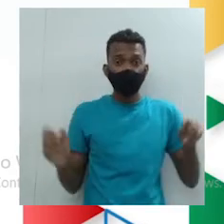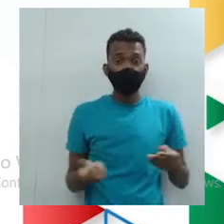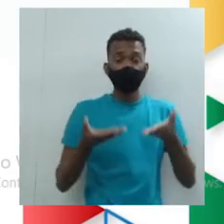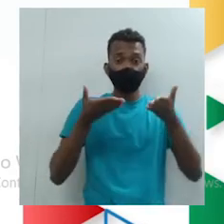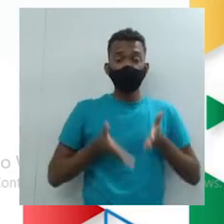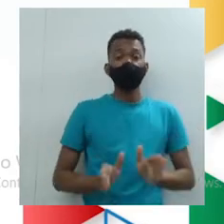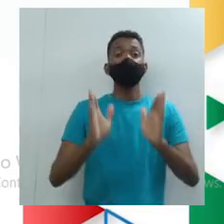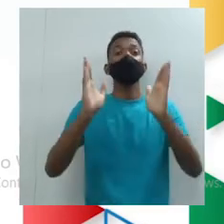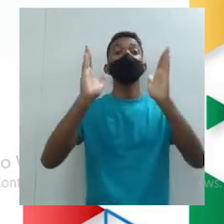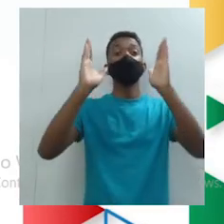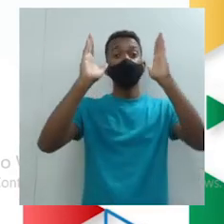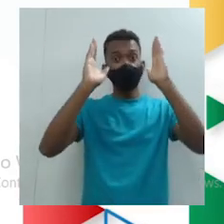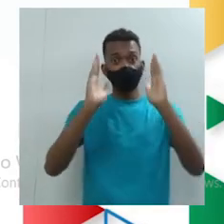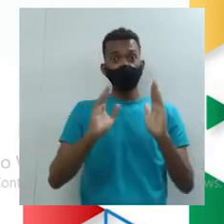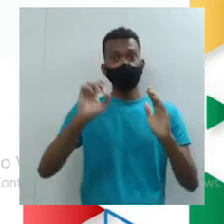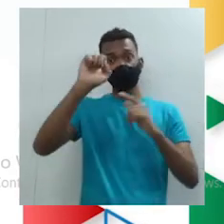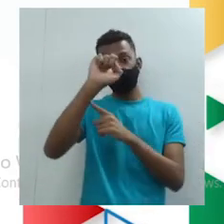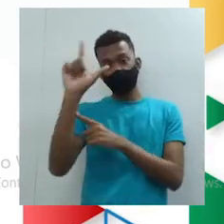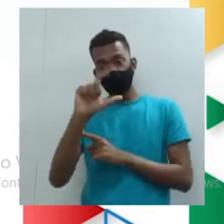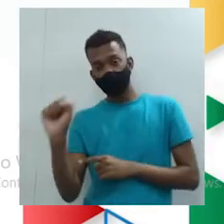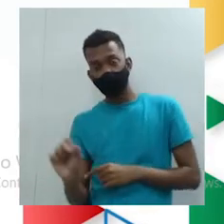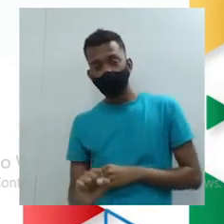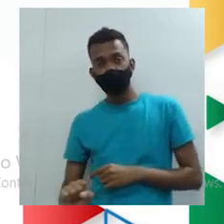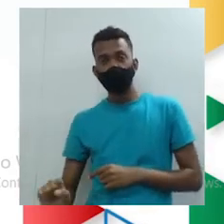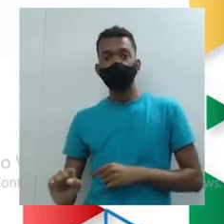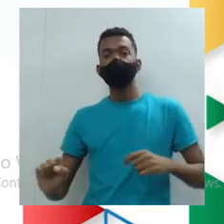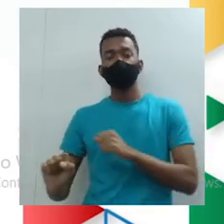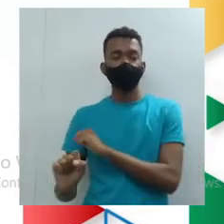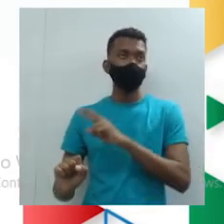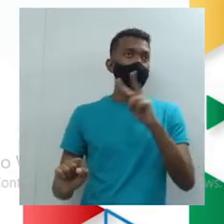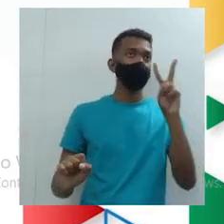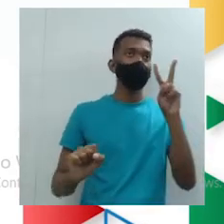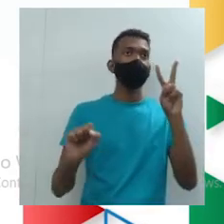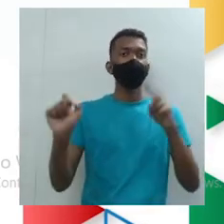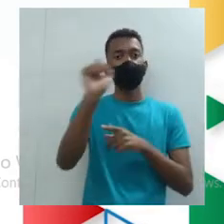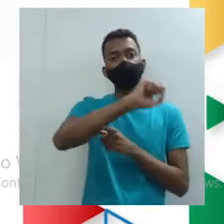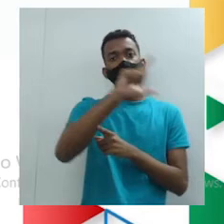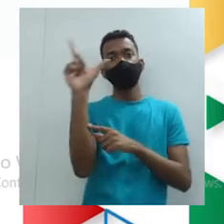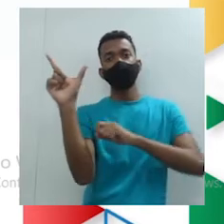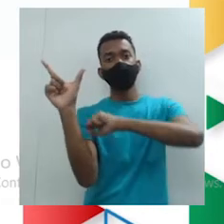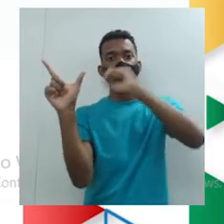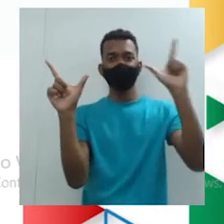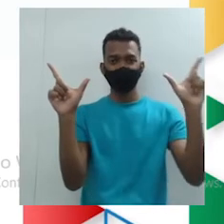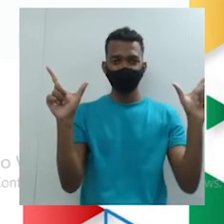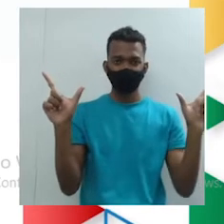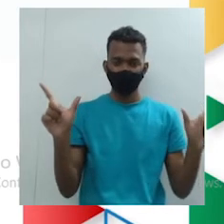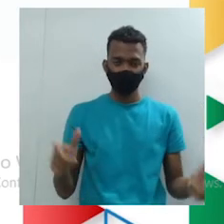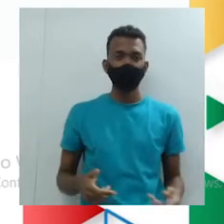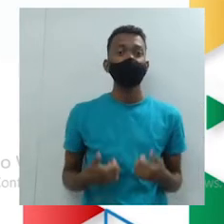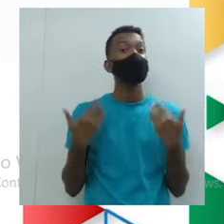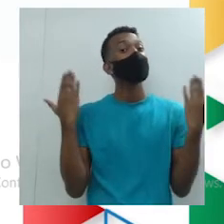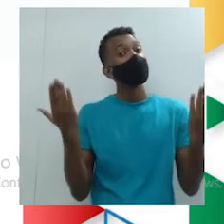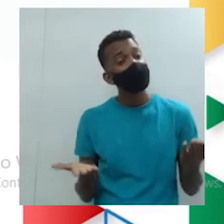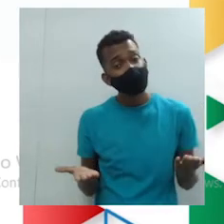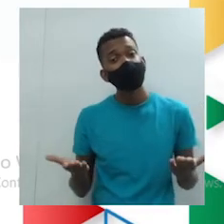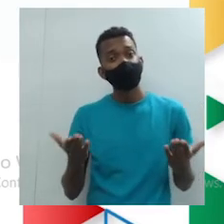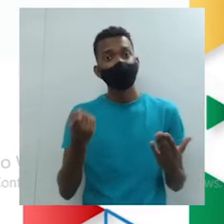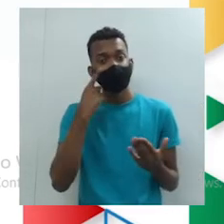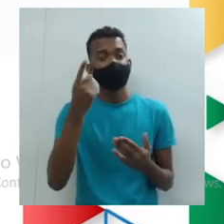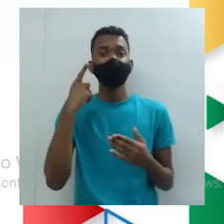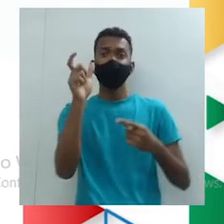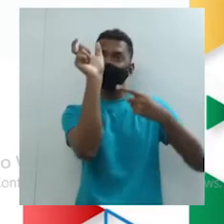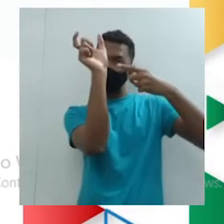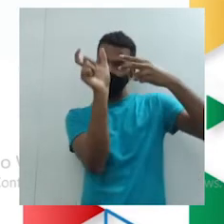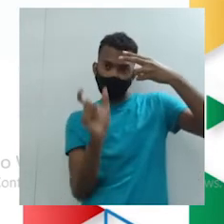nascia um sul e vertiginosamente azul. Veja que há muitas